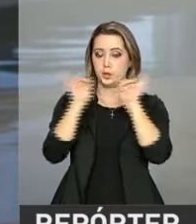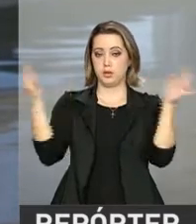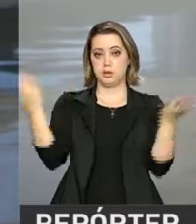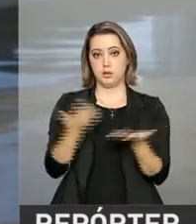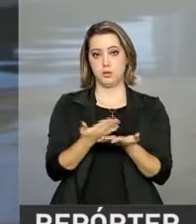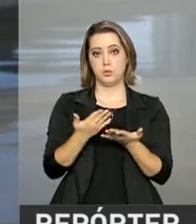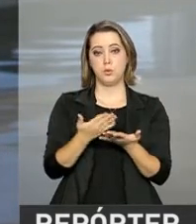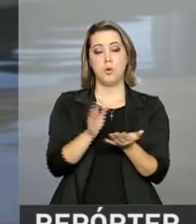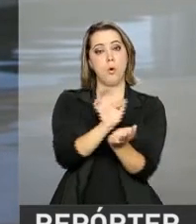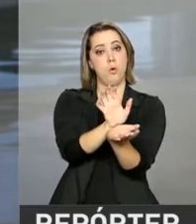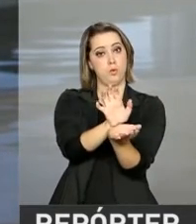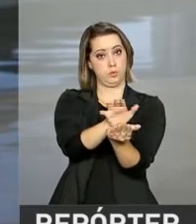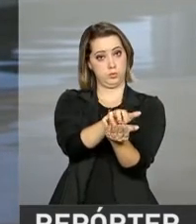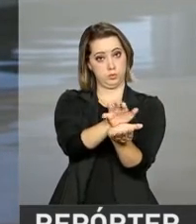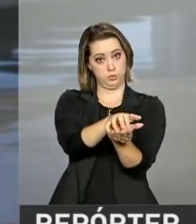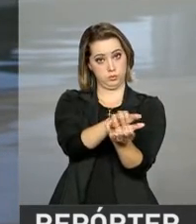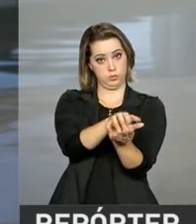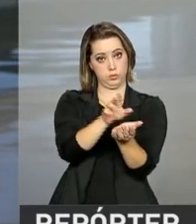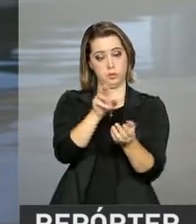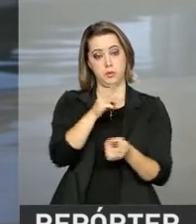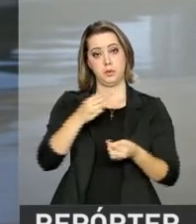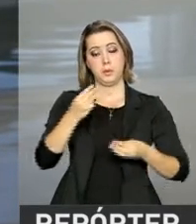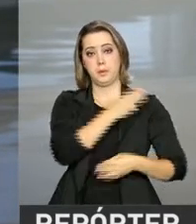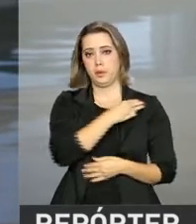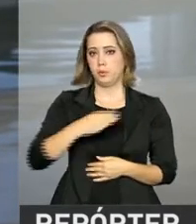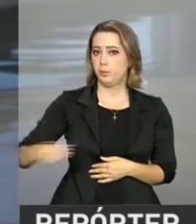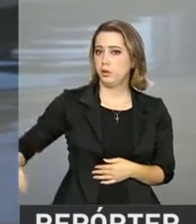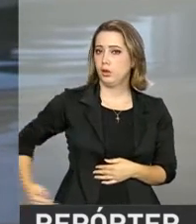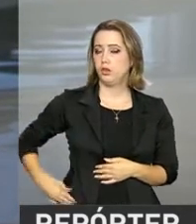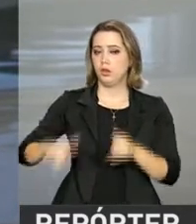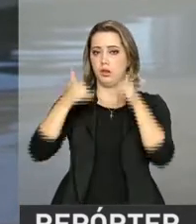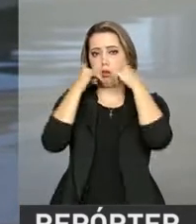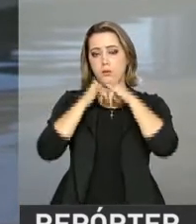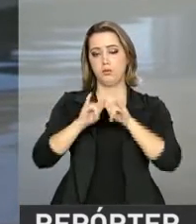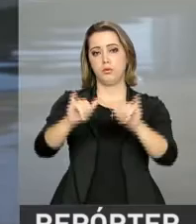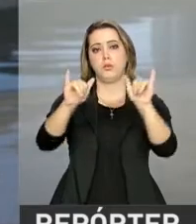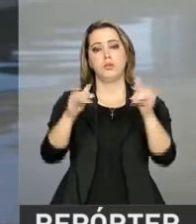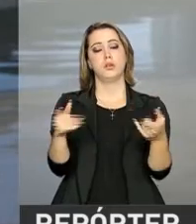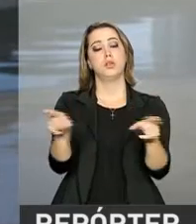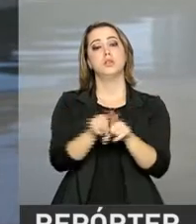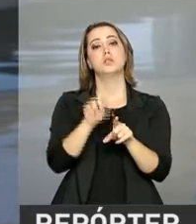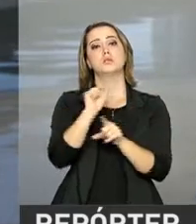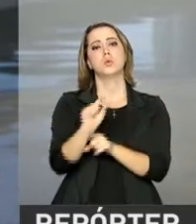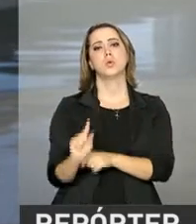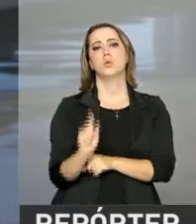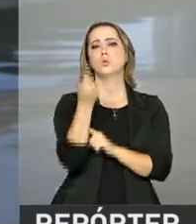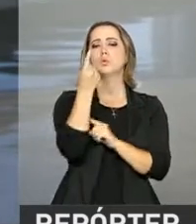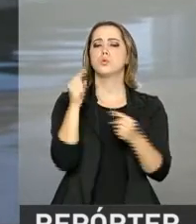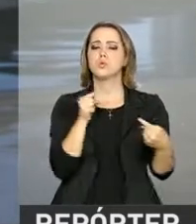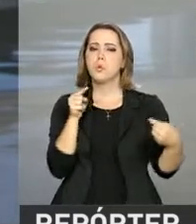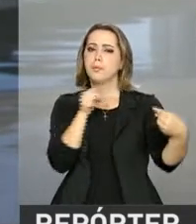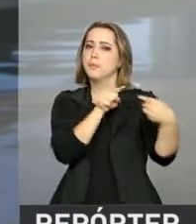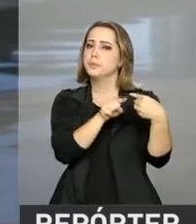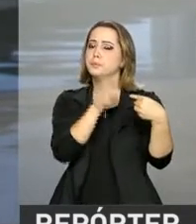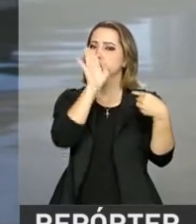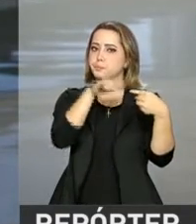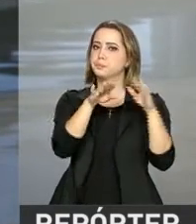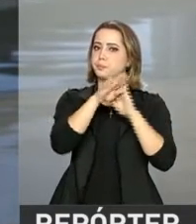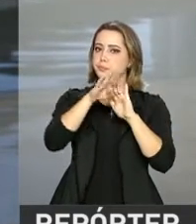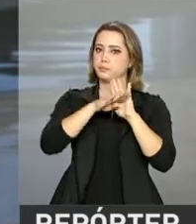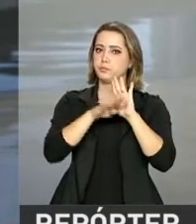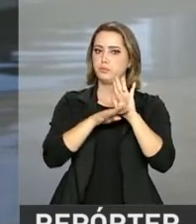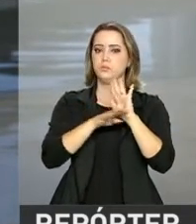feira em recife pernambuco pelo ministro de minas e energia fernando coelho e um dos grandes objetivos do projeto